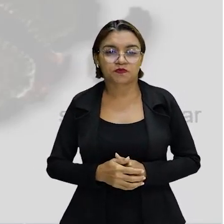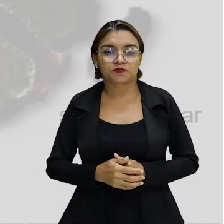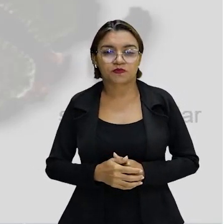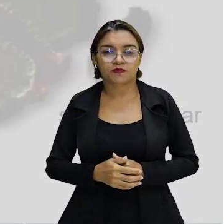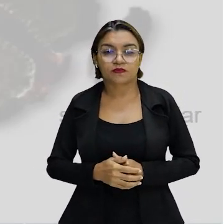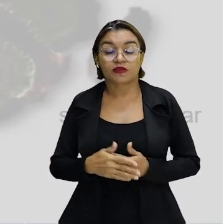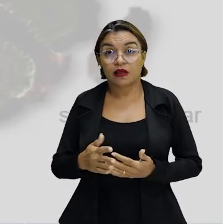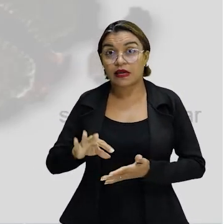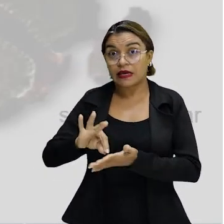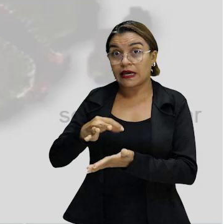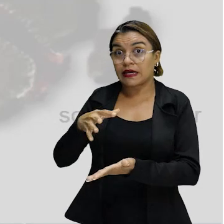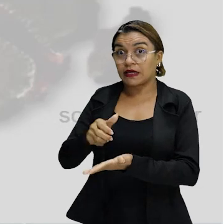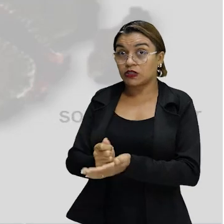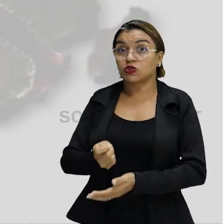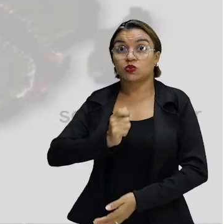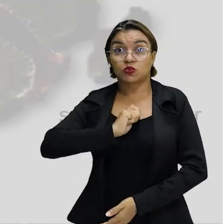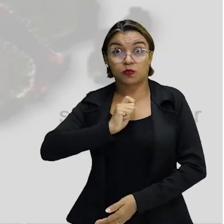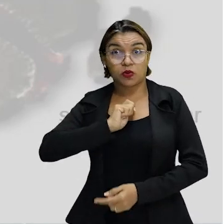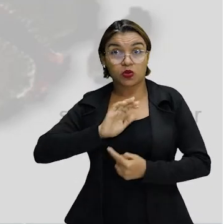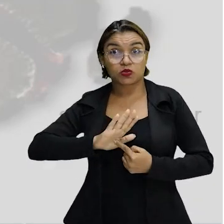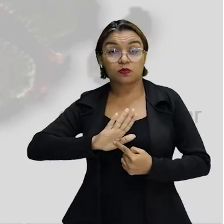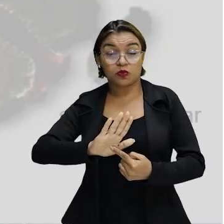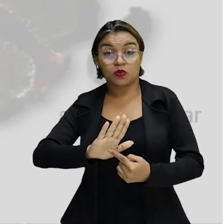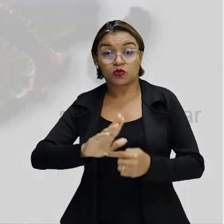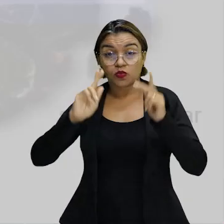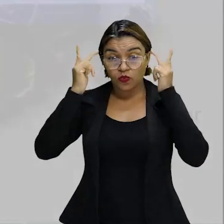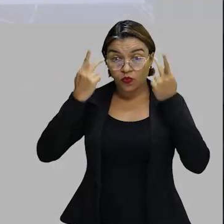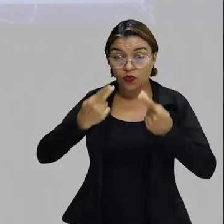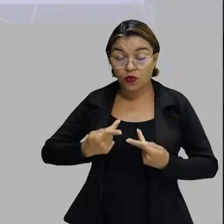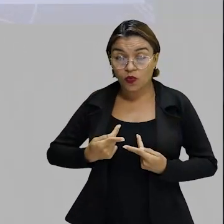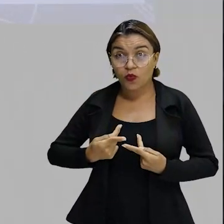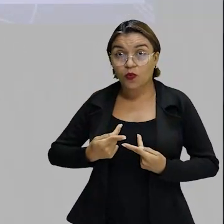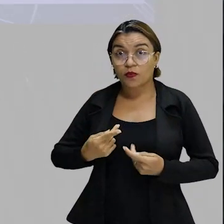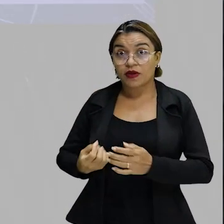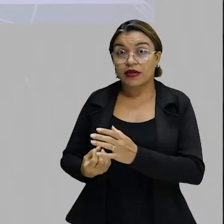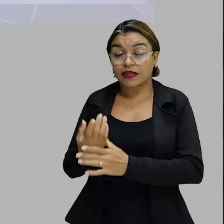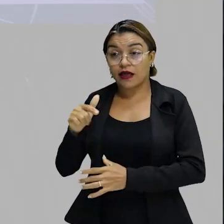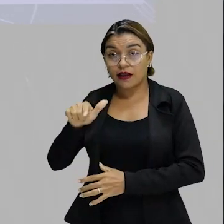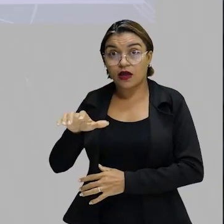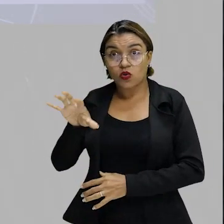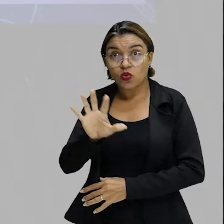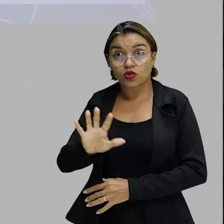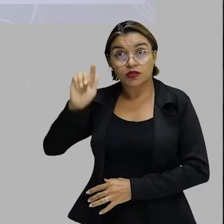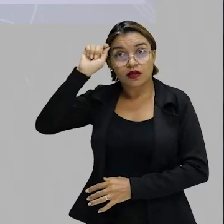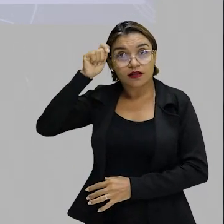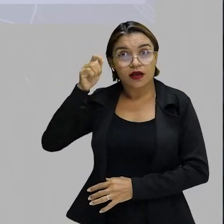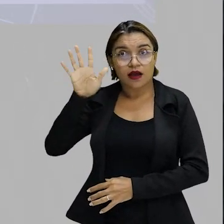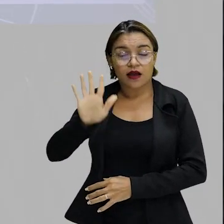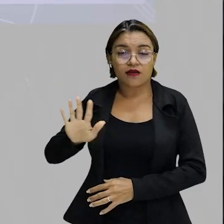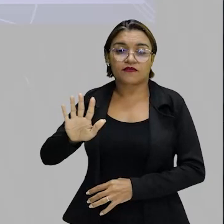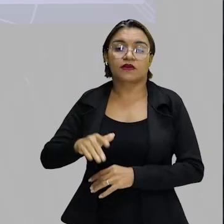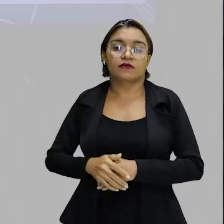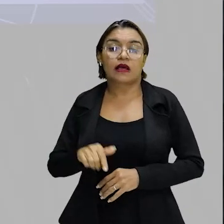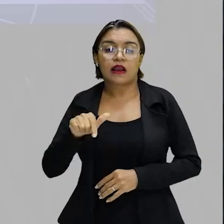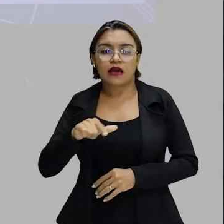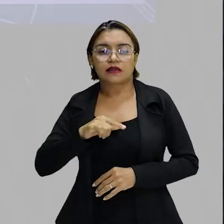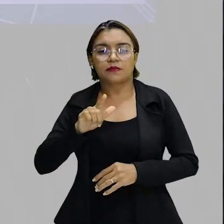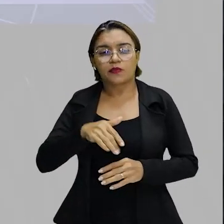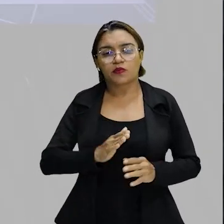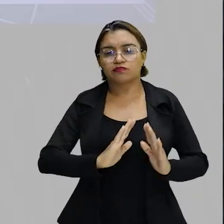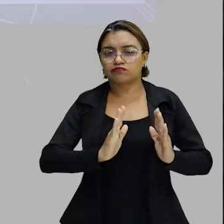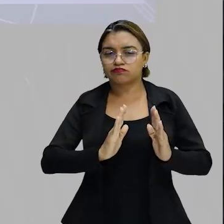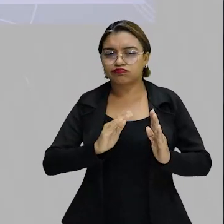os registros antropológicos, o ser humano surgiu neste continente. E somente depois de determinado período passou a